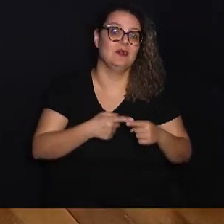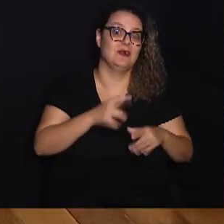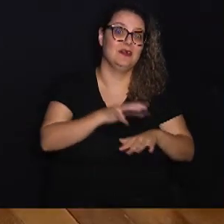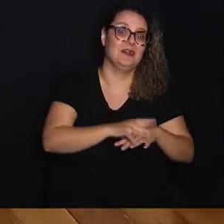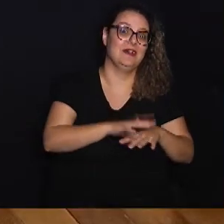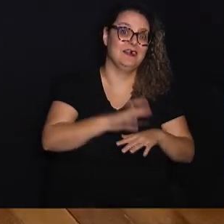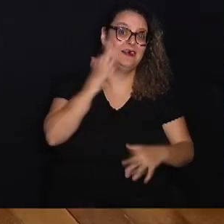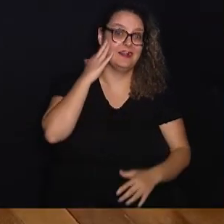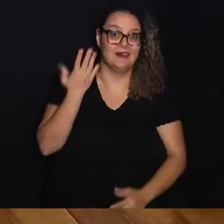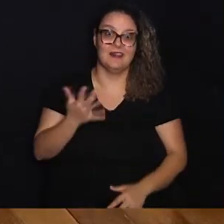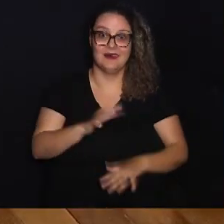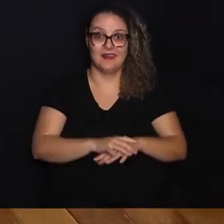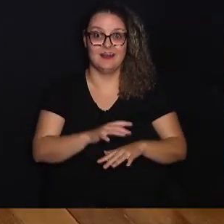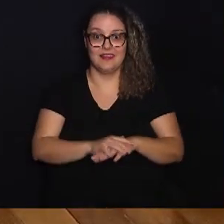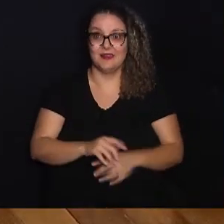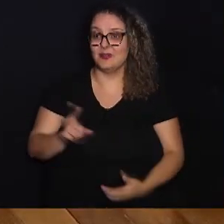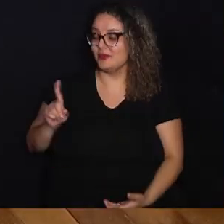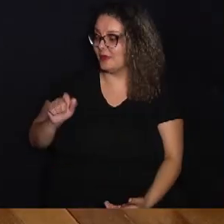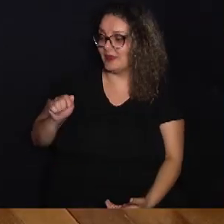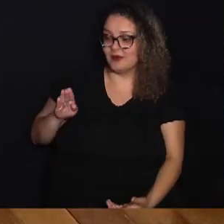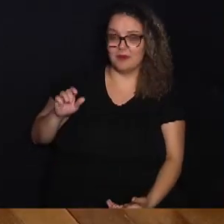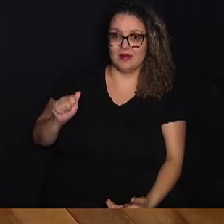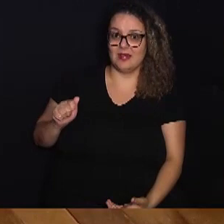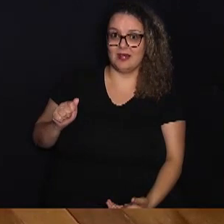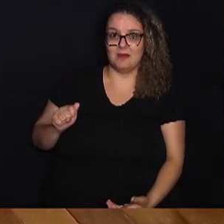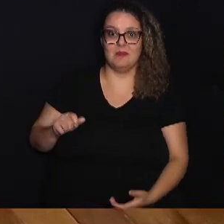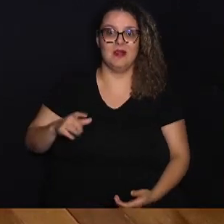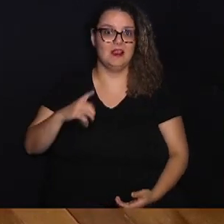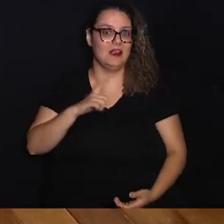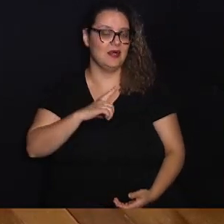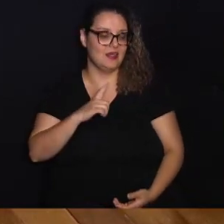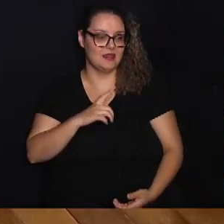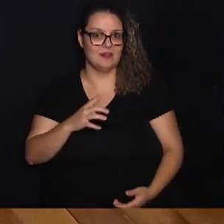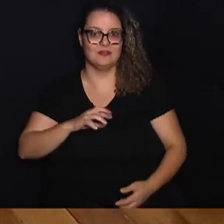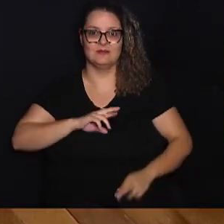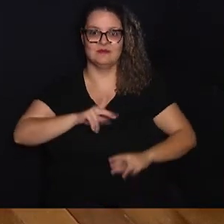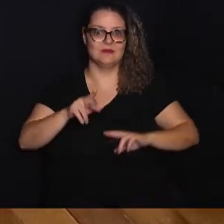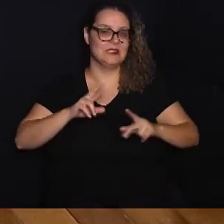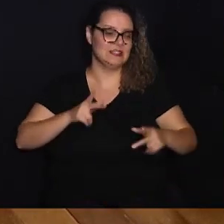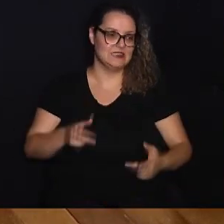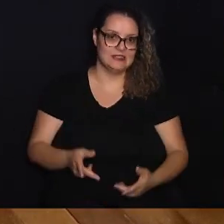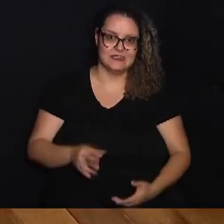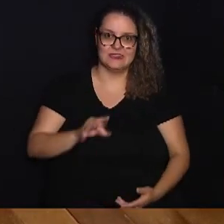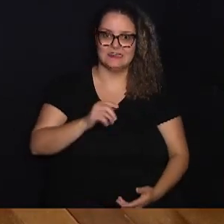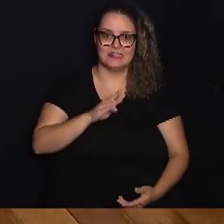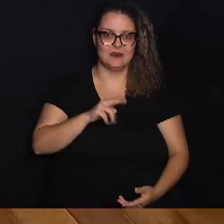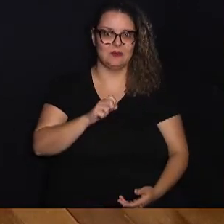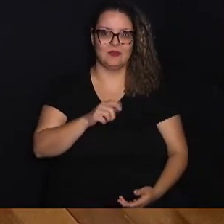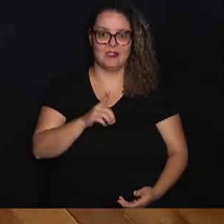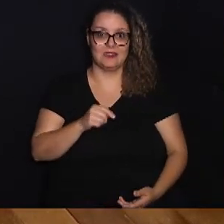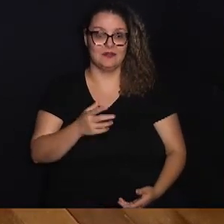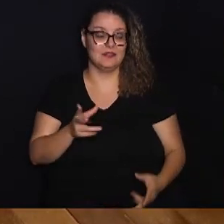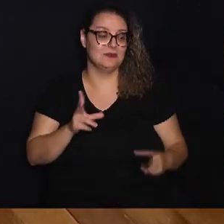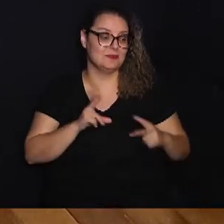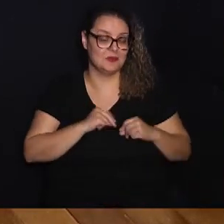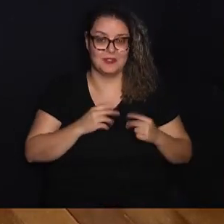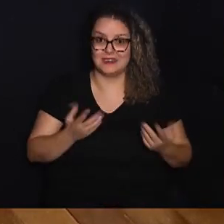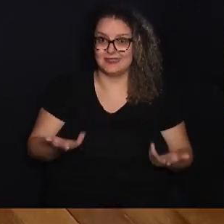ábaco. matemática. Não é o Não, ábaco. Não, é um jeito diferente de fazer a tabuada. Assim, né? Eu falo assim,